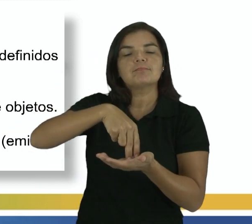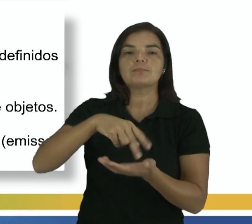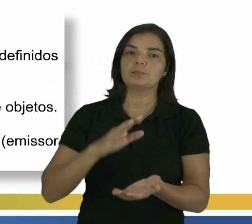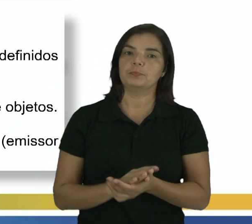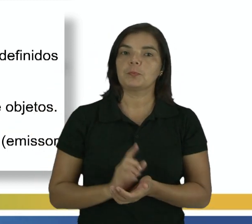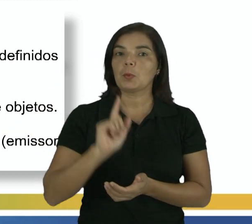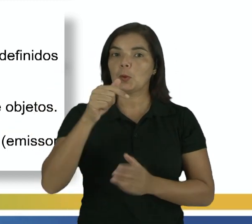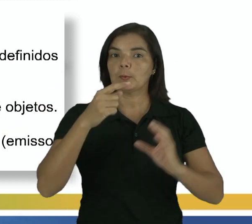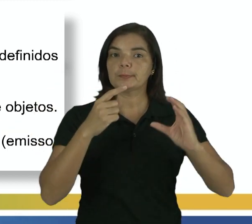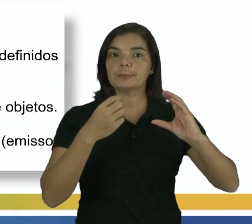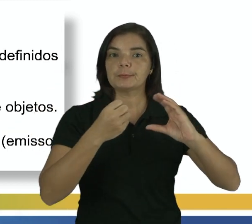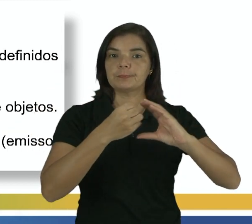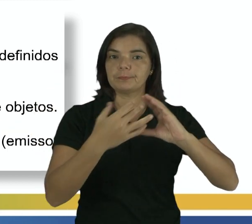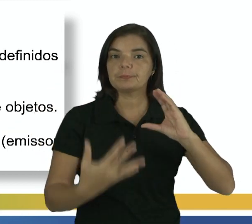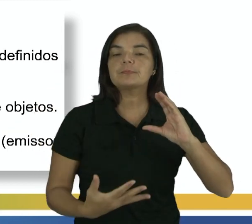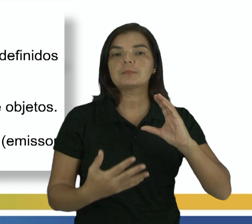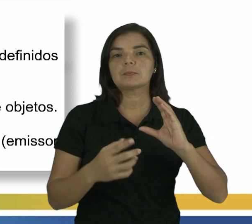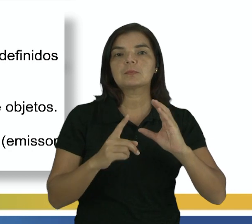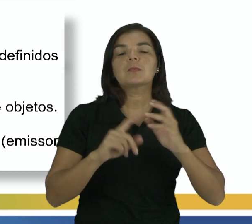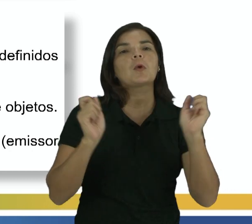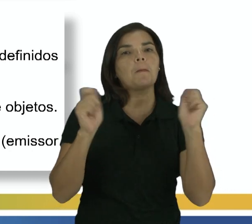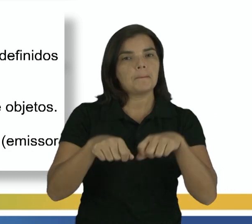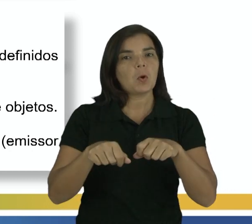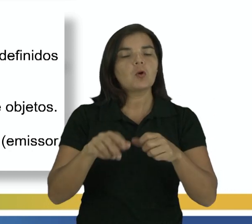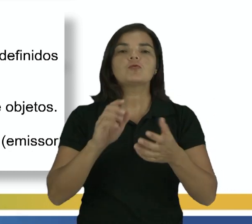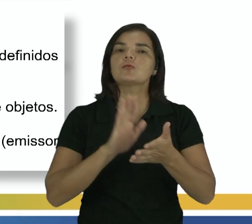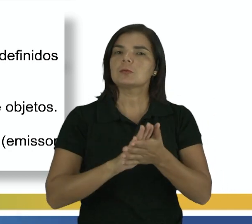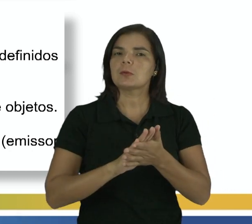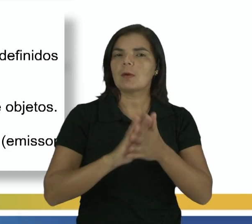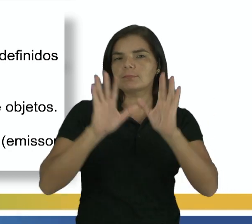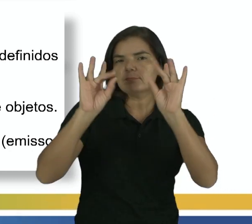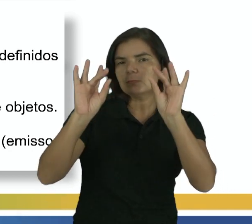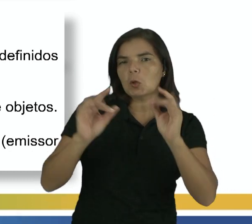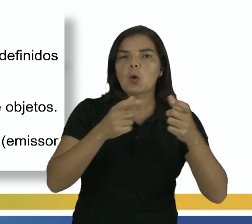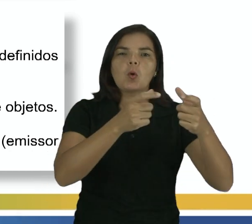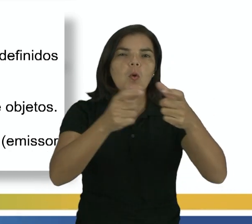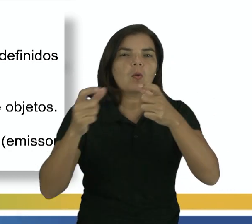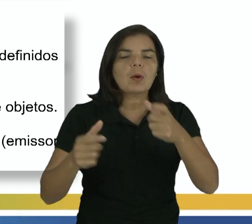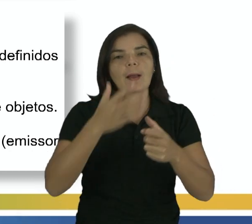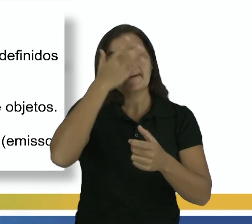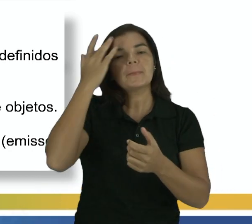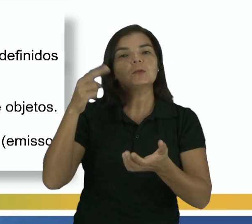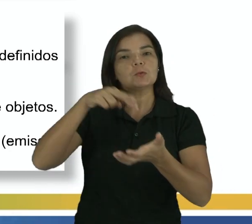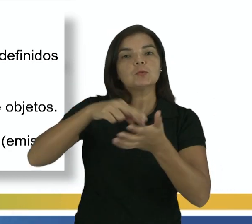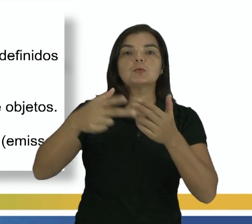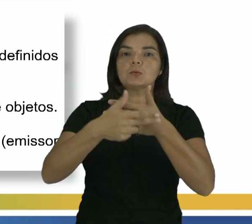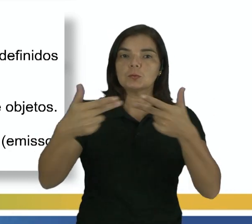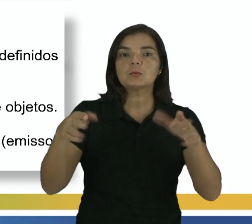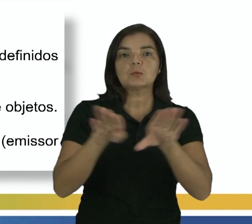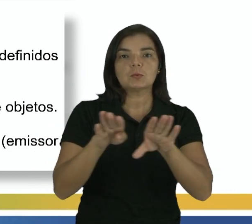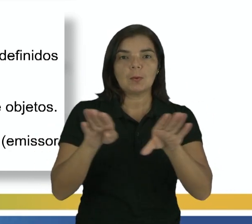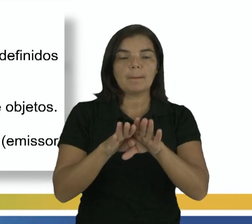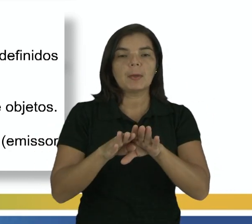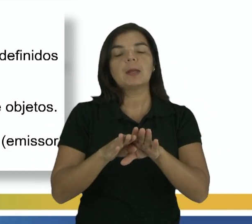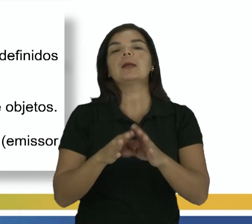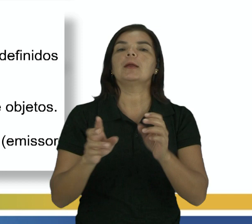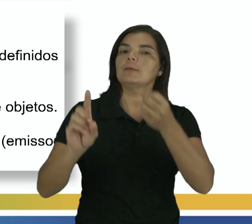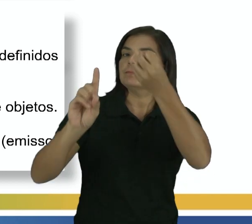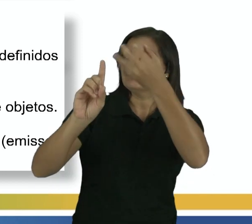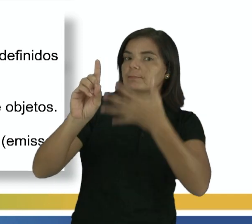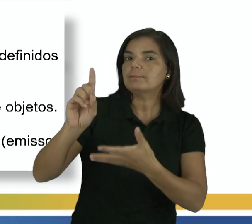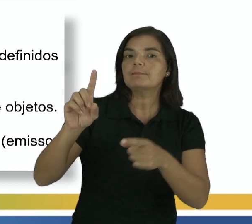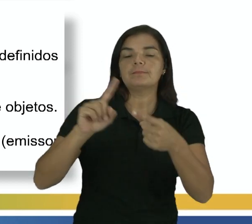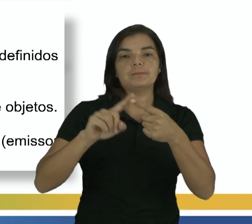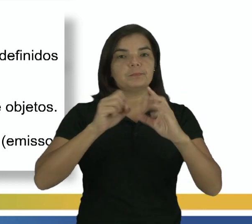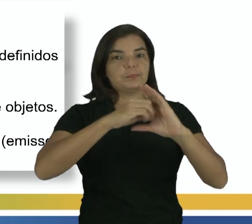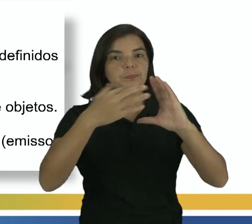Outra característica, pode ser descritivo, com a descrição do local, personagens e objetos. No seu relato pessoal, você pode